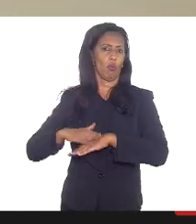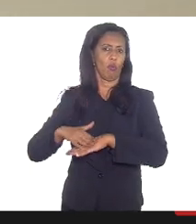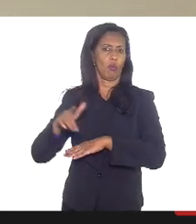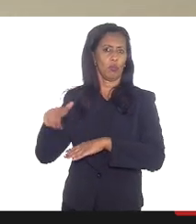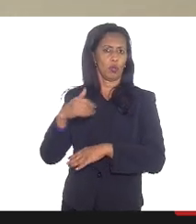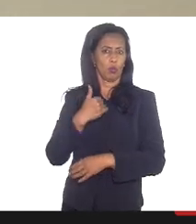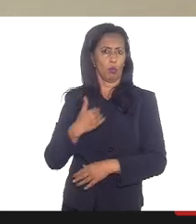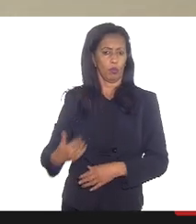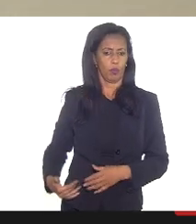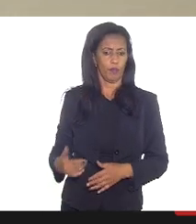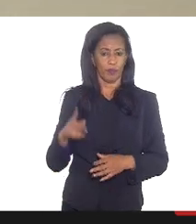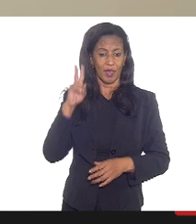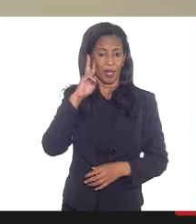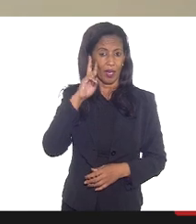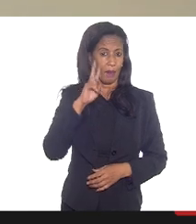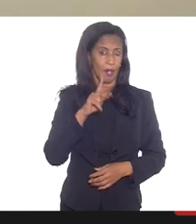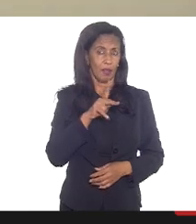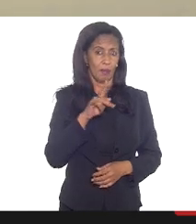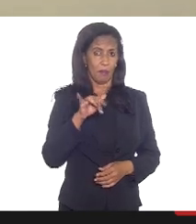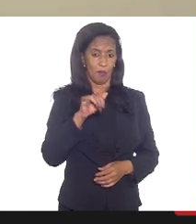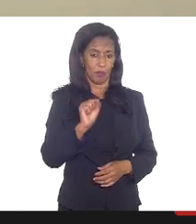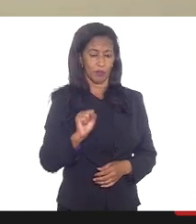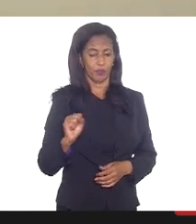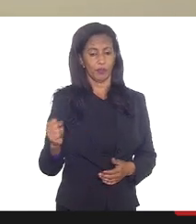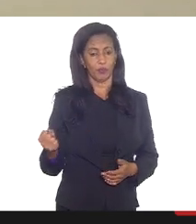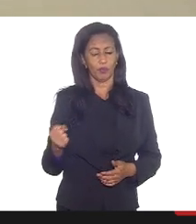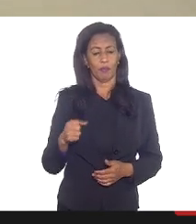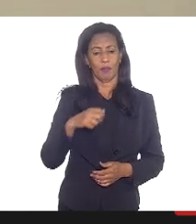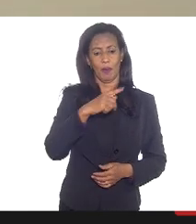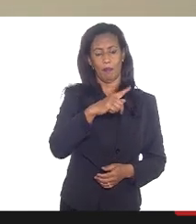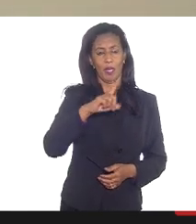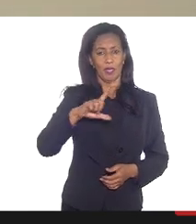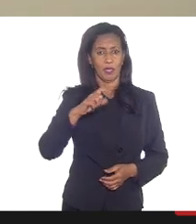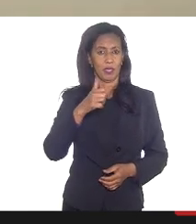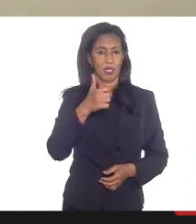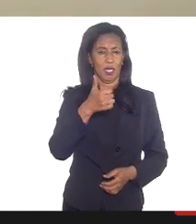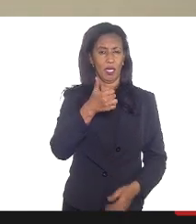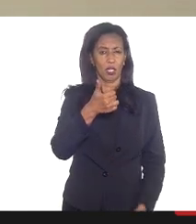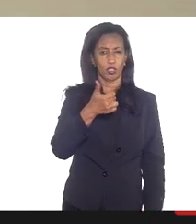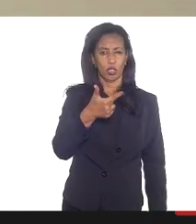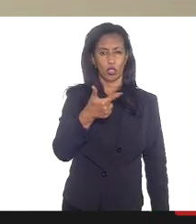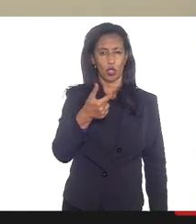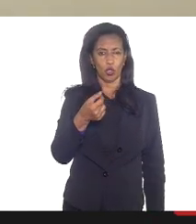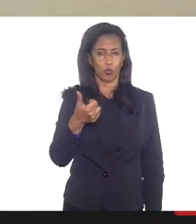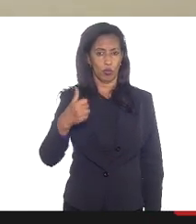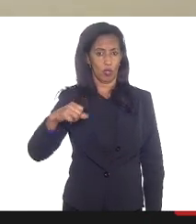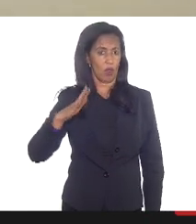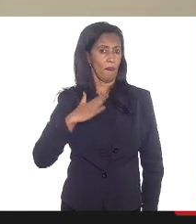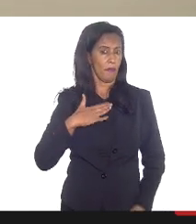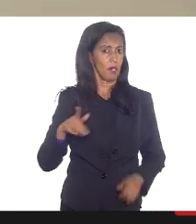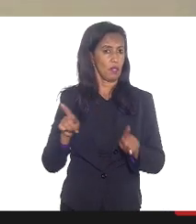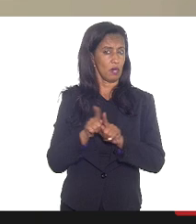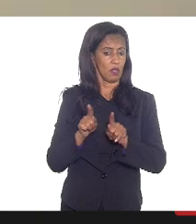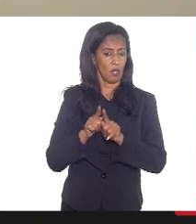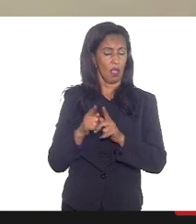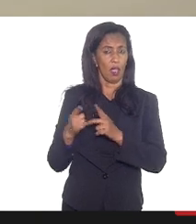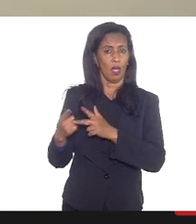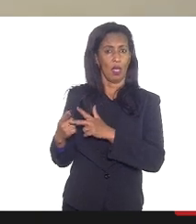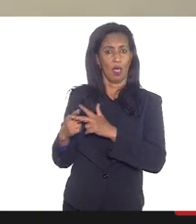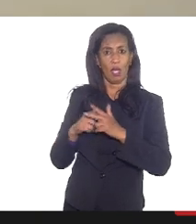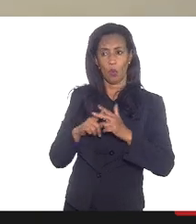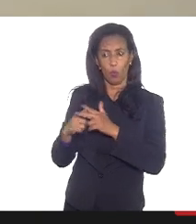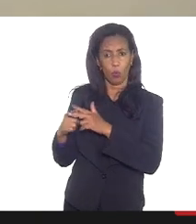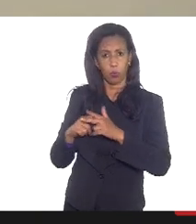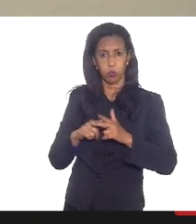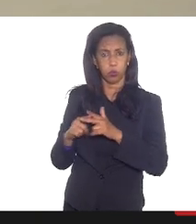queria lembrar aos meus pares que existe em tramitação o PLC 04 de 2019, que também é de minha autoria, que busca regulamentar